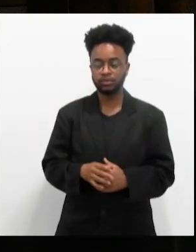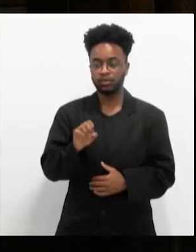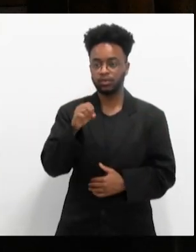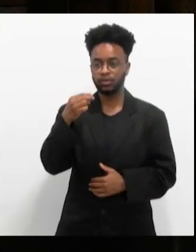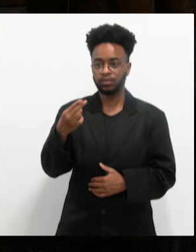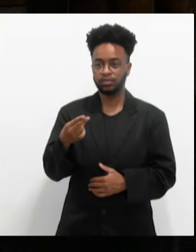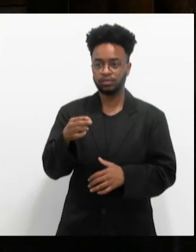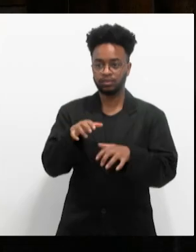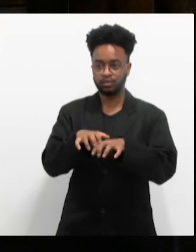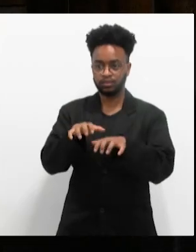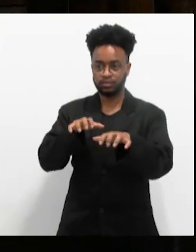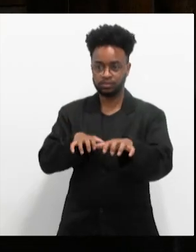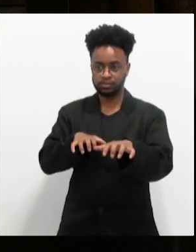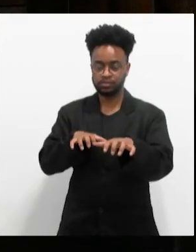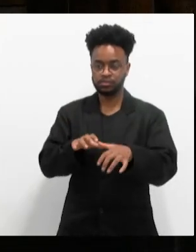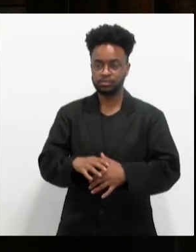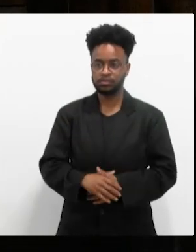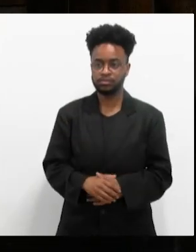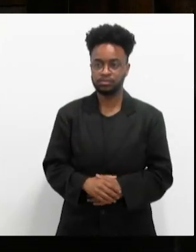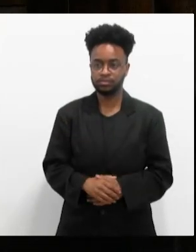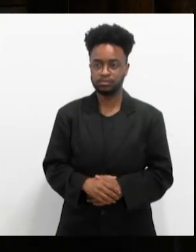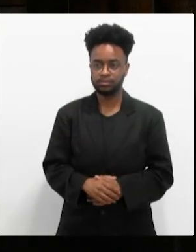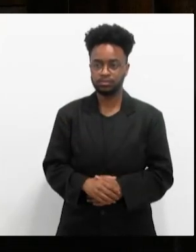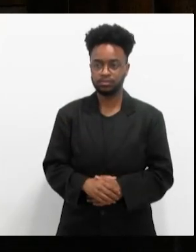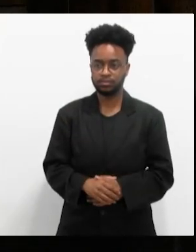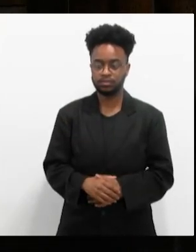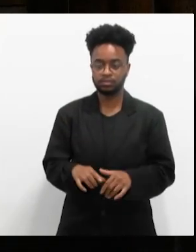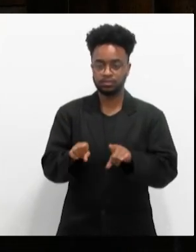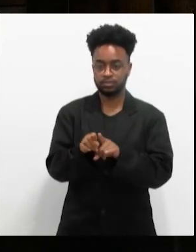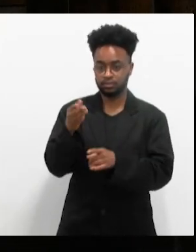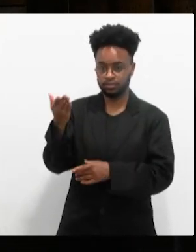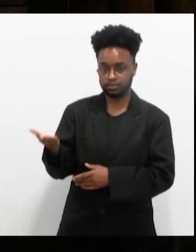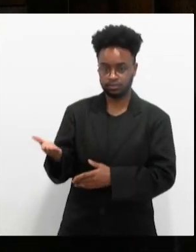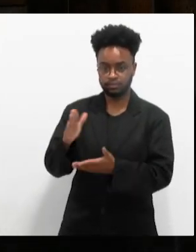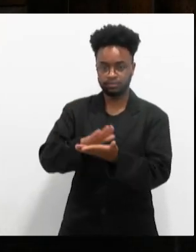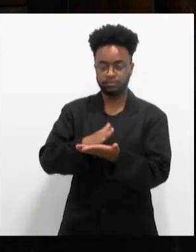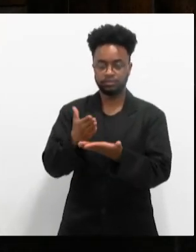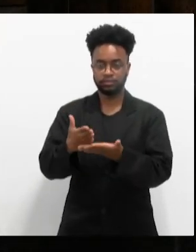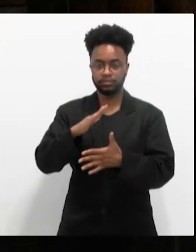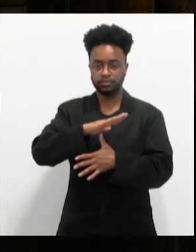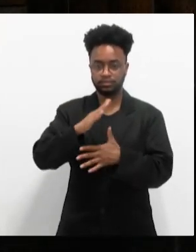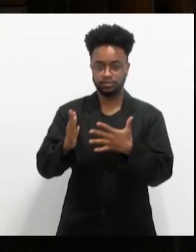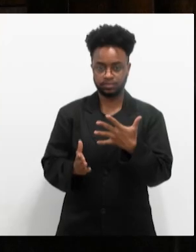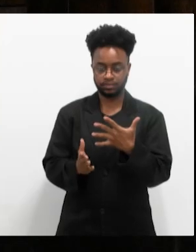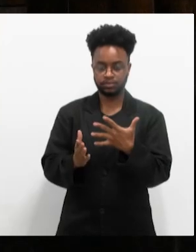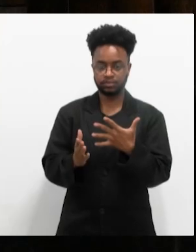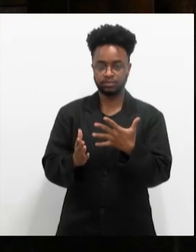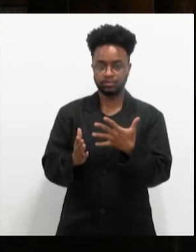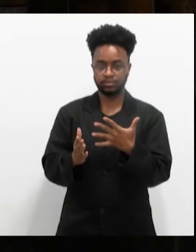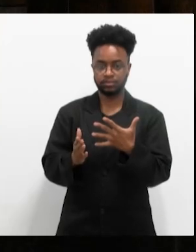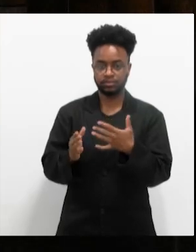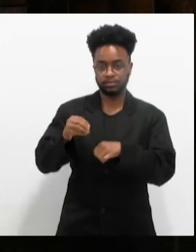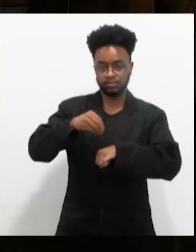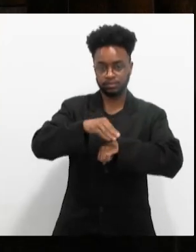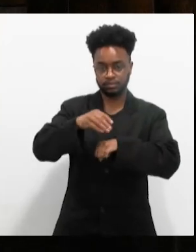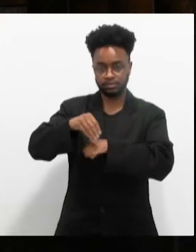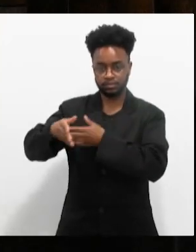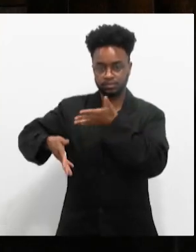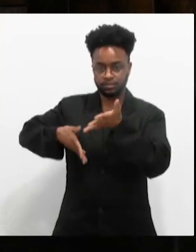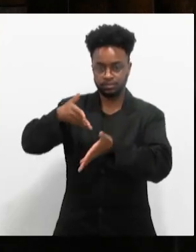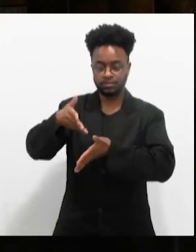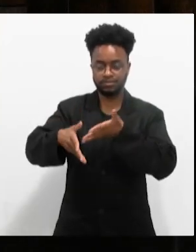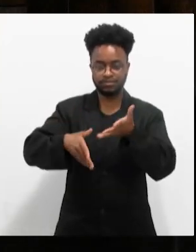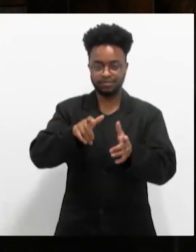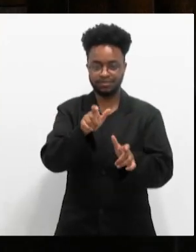forma remota. Senhor intérprete da língua de Libras, que leva a